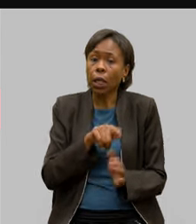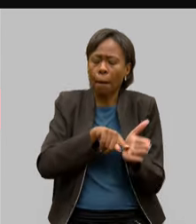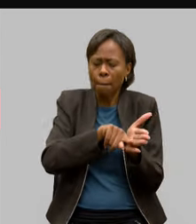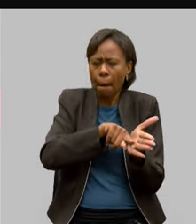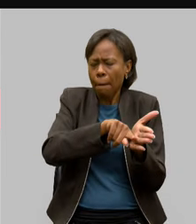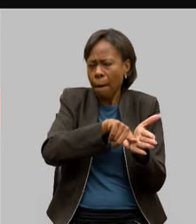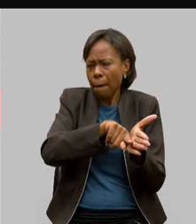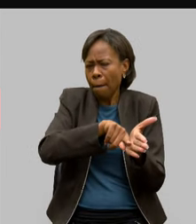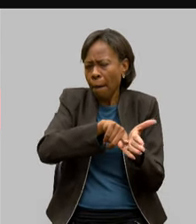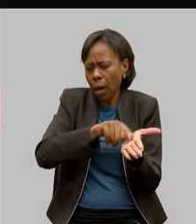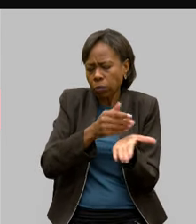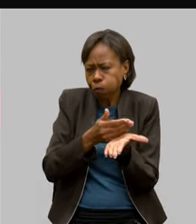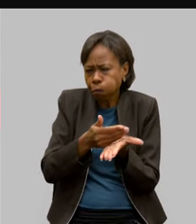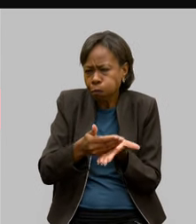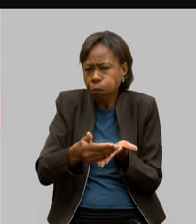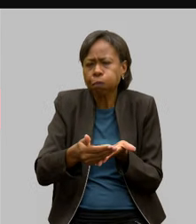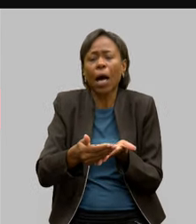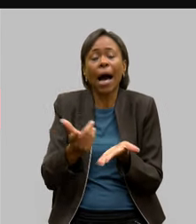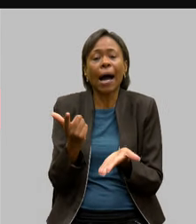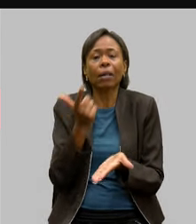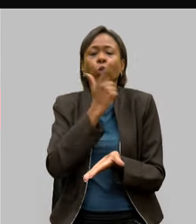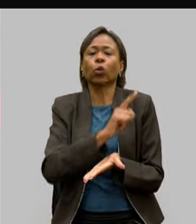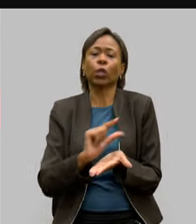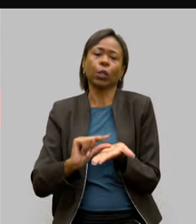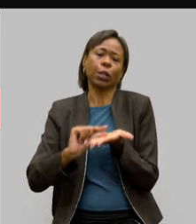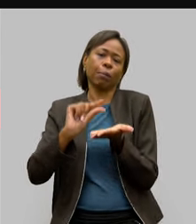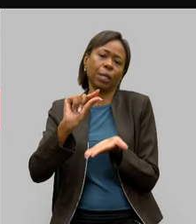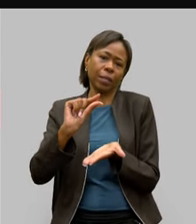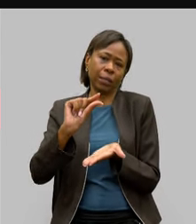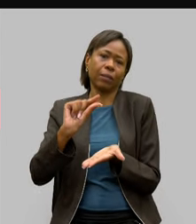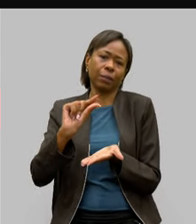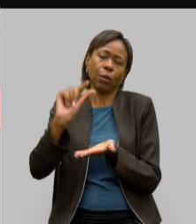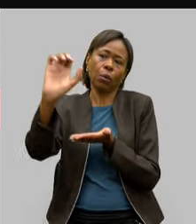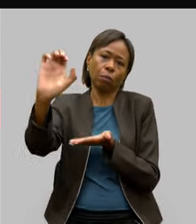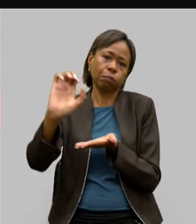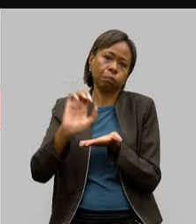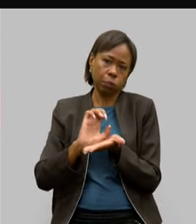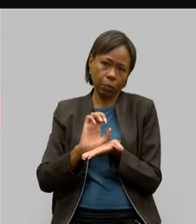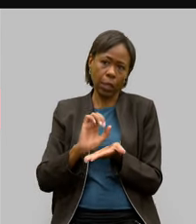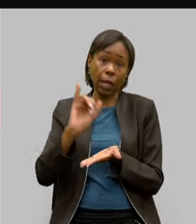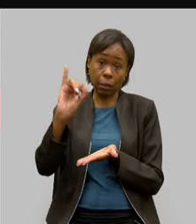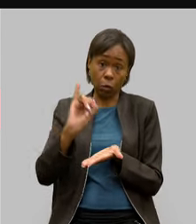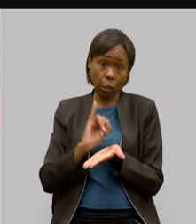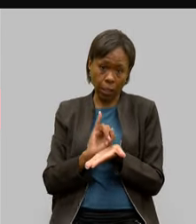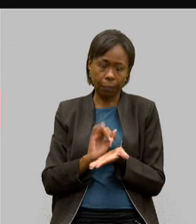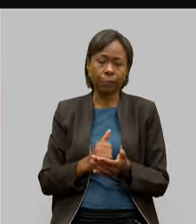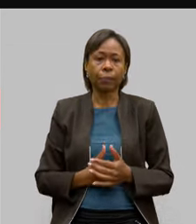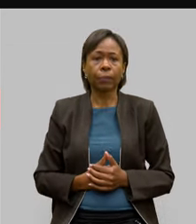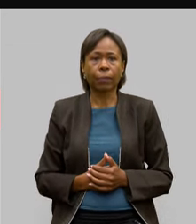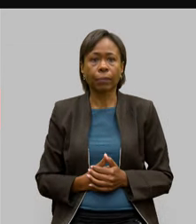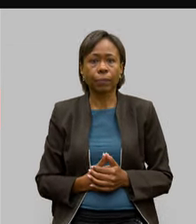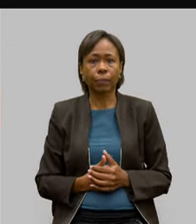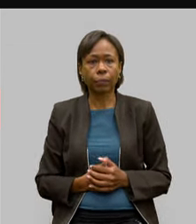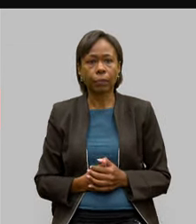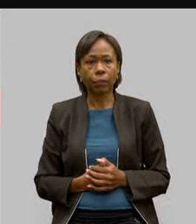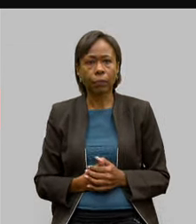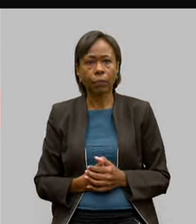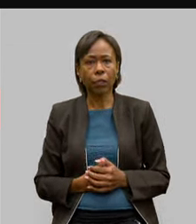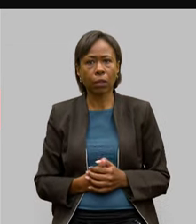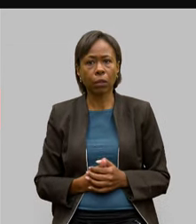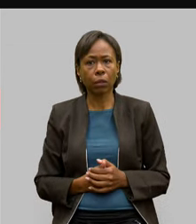pesquisas até conseguir sementes que eu conseguisse importar o próximo por favor